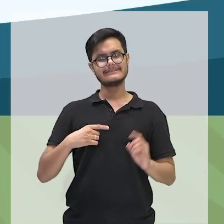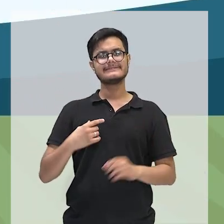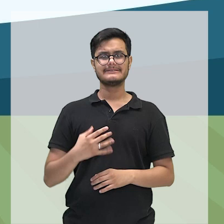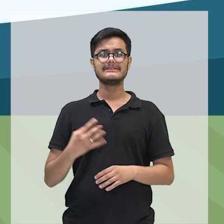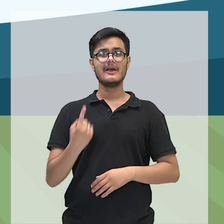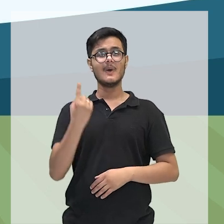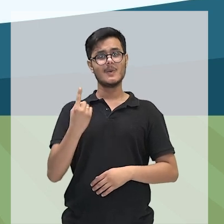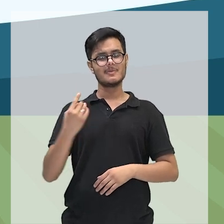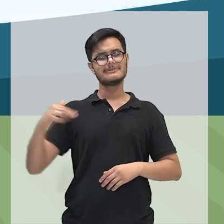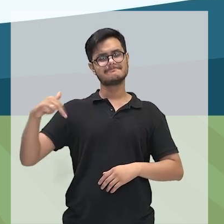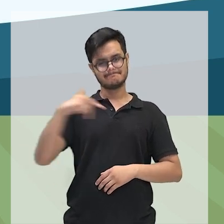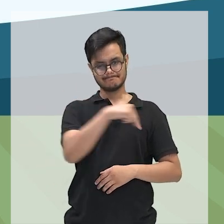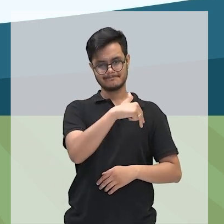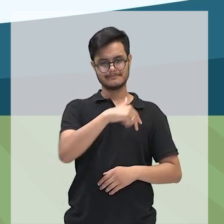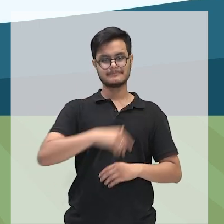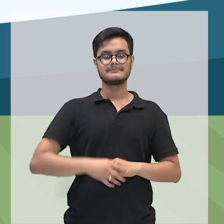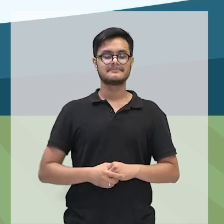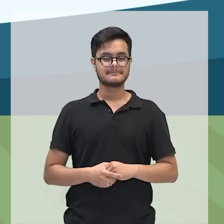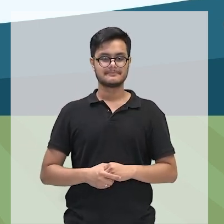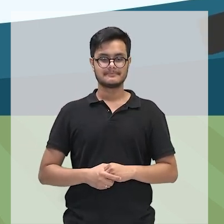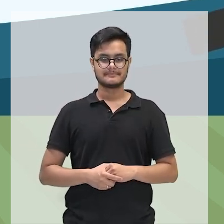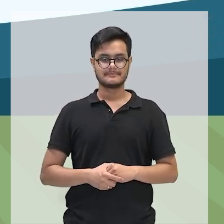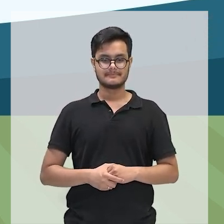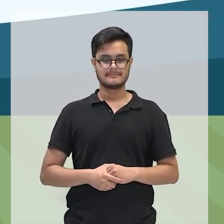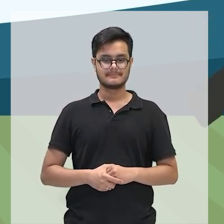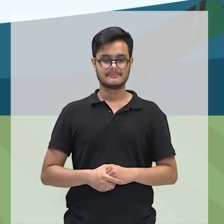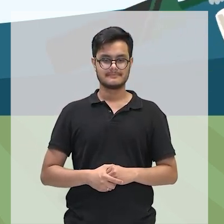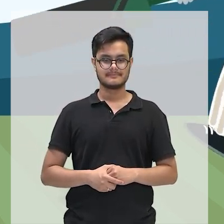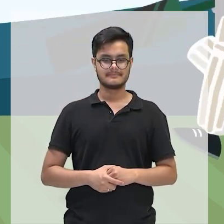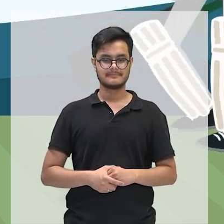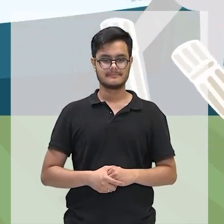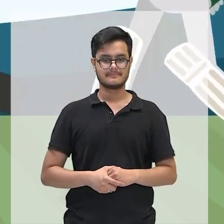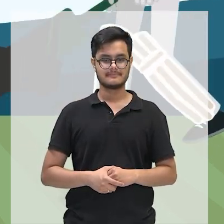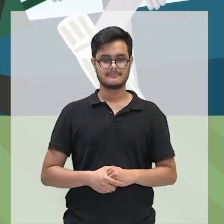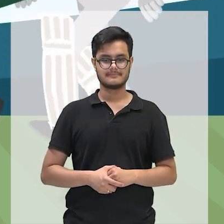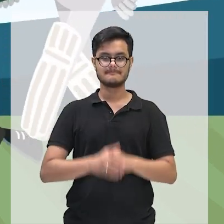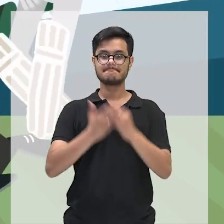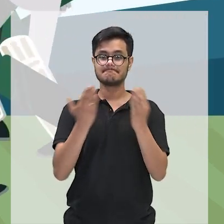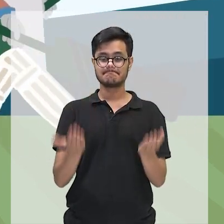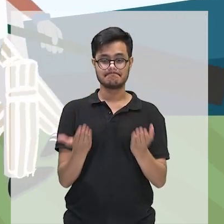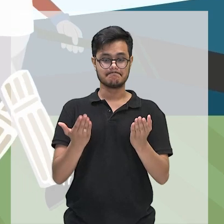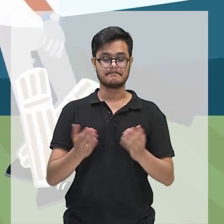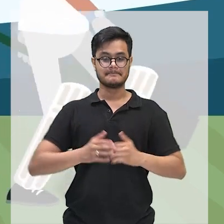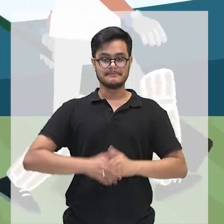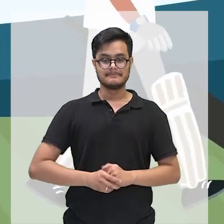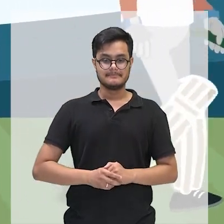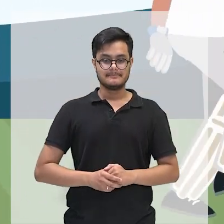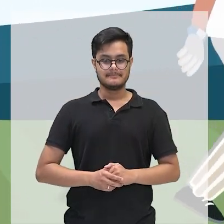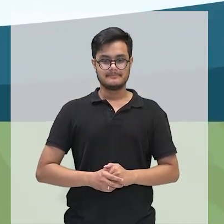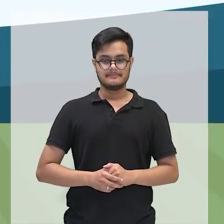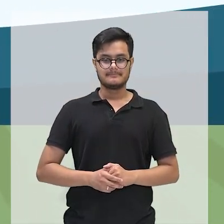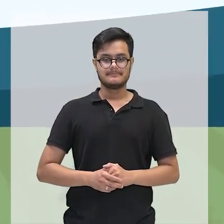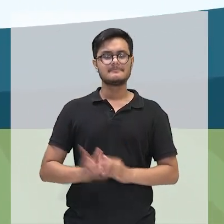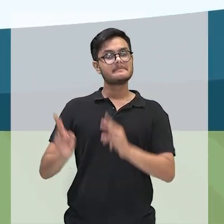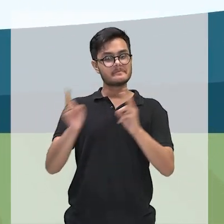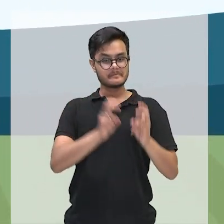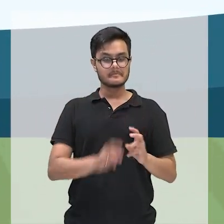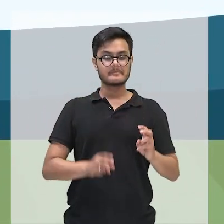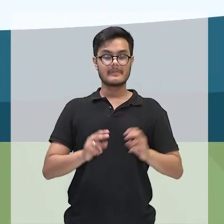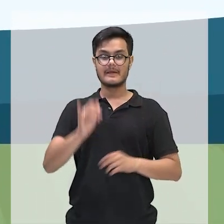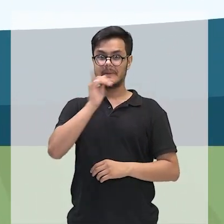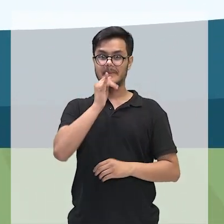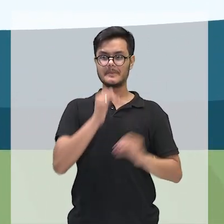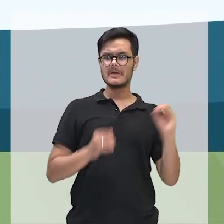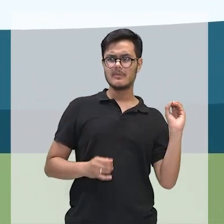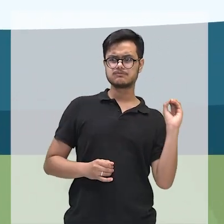run, né? Que é uma corrida, tá? E aí, prosseguindo, vocês viram aí que o lançador